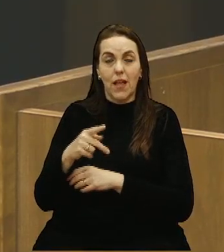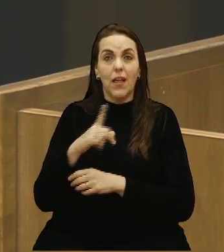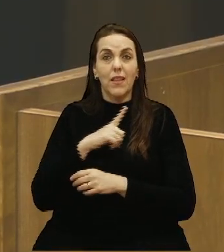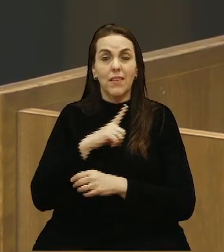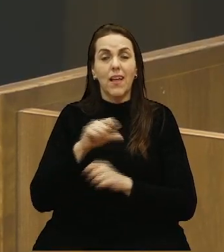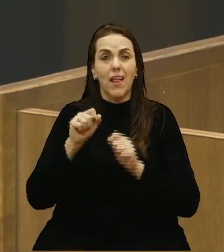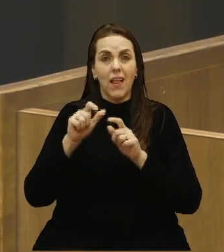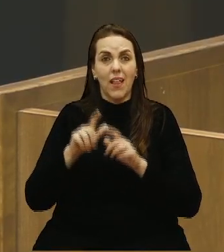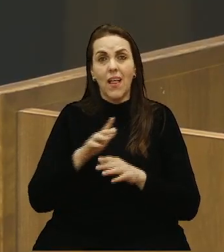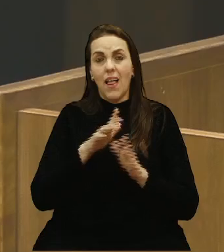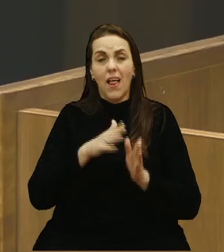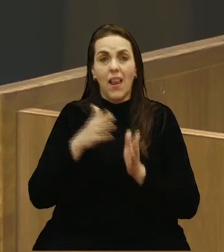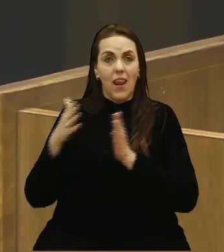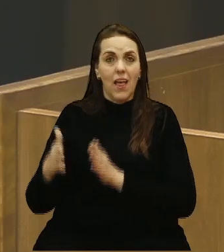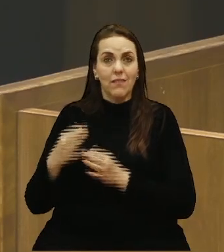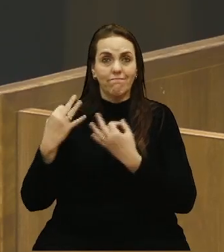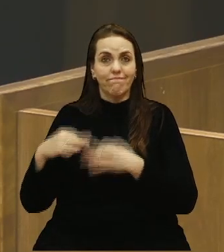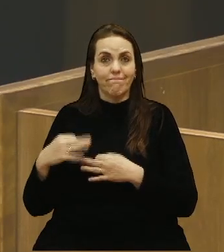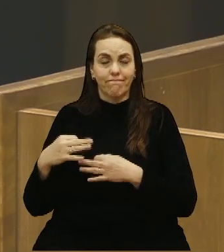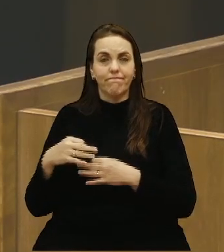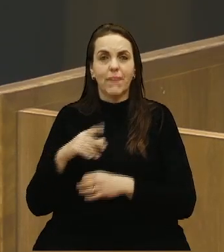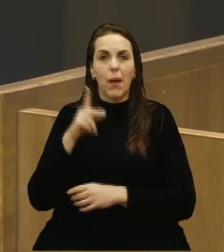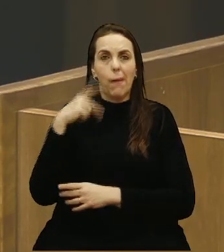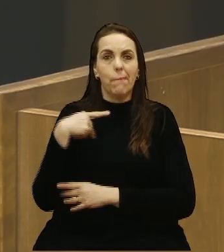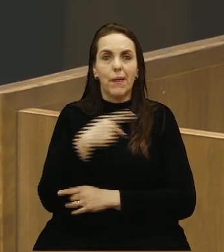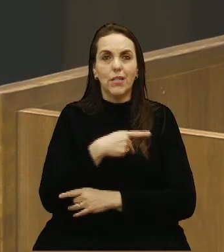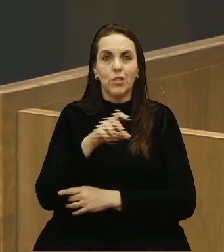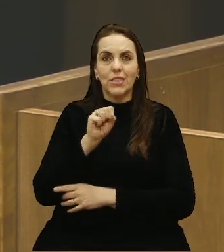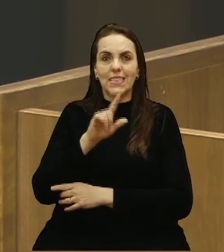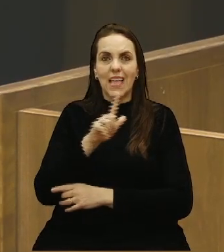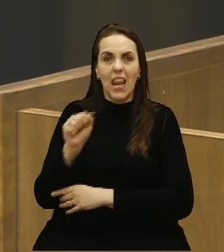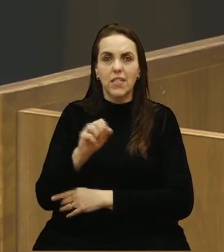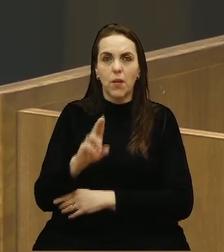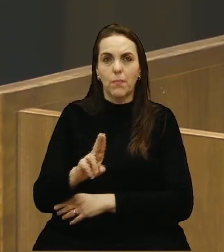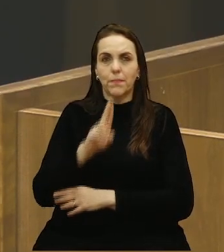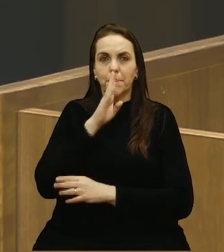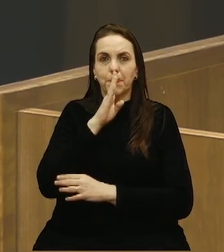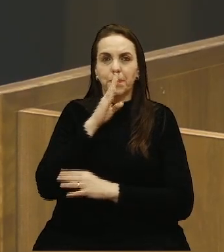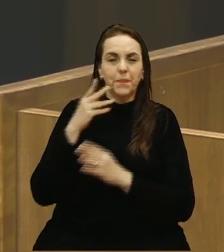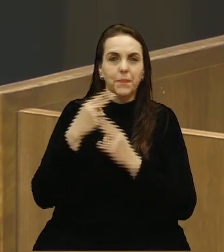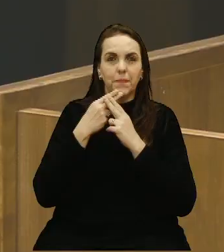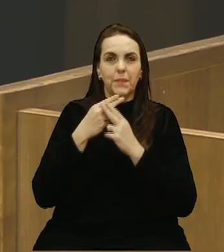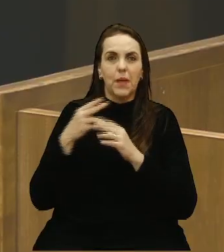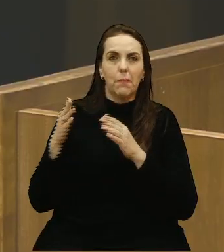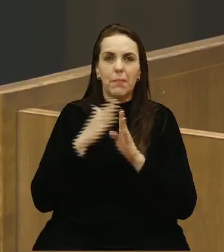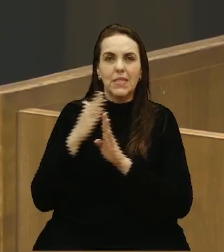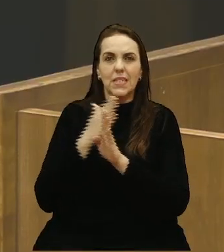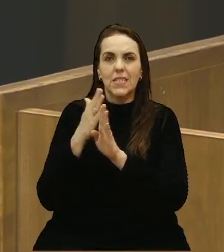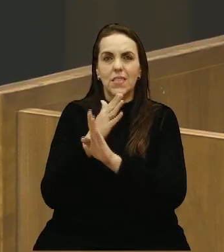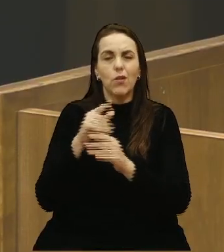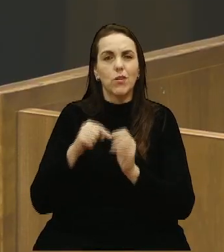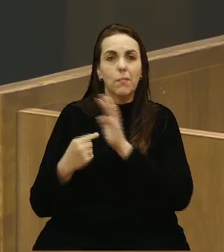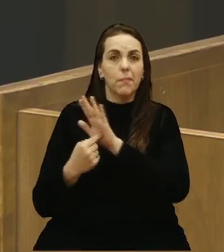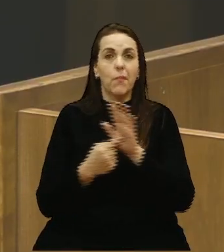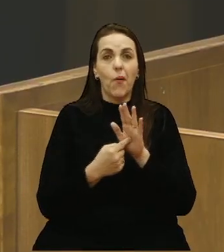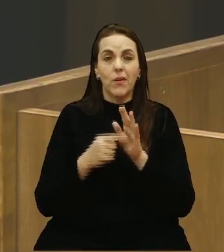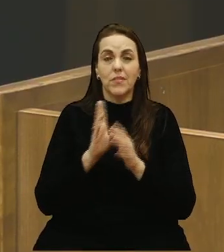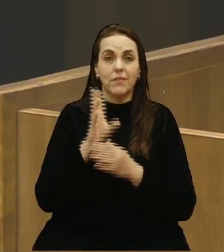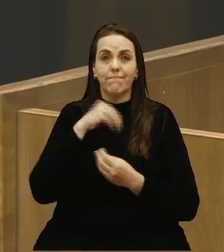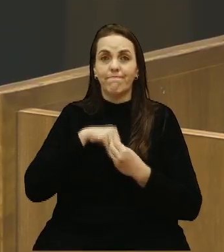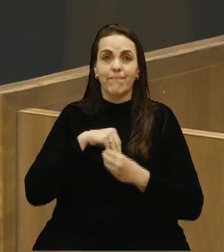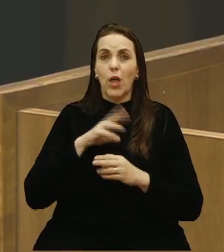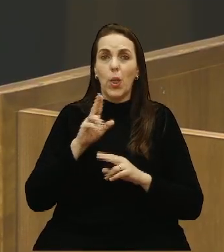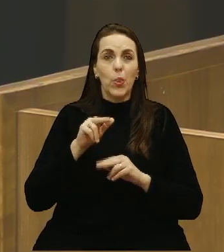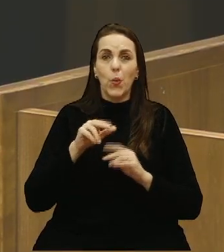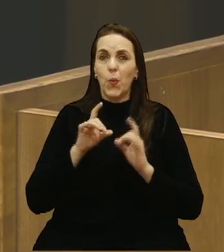quando a gente vê o pastor Silas sendo calado, sendo perseguido, só essas coisas só mostram e reverberam aqui dentro de nós para não desistir,